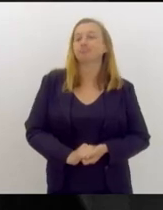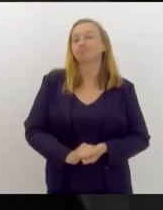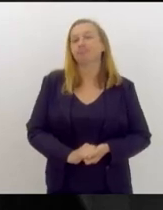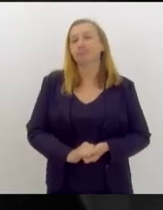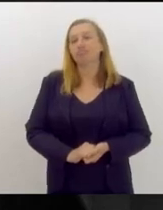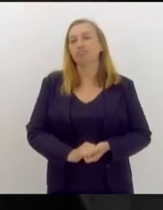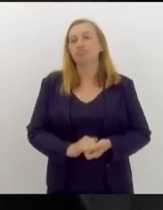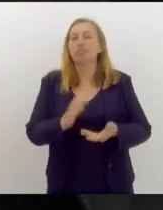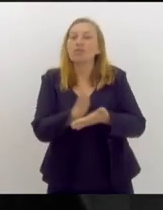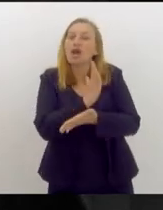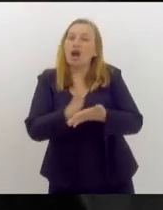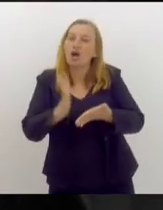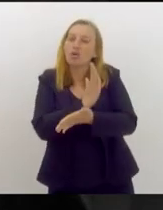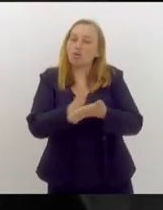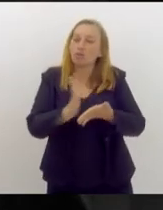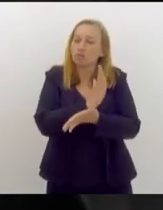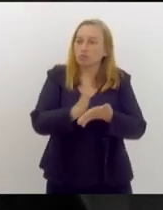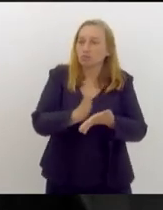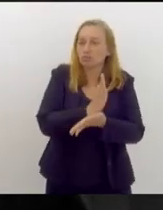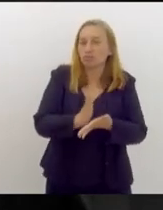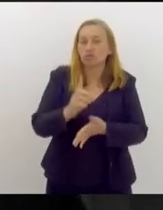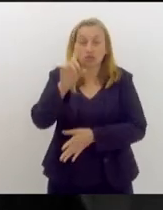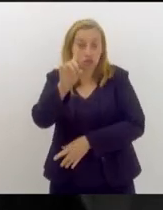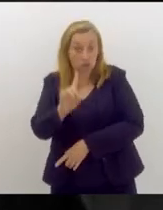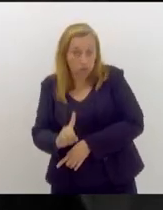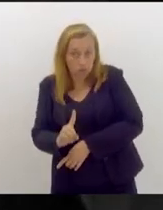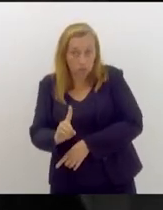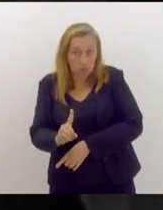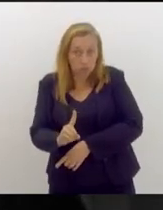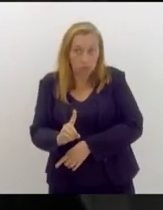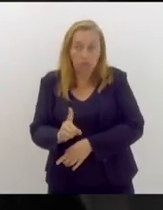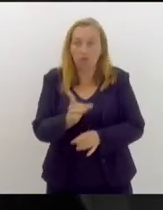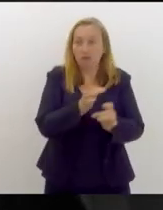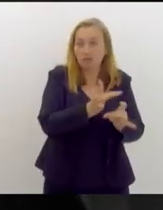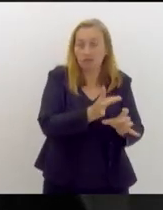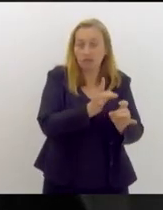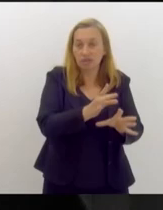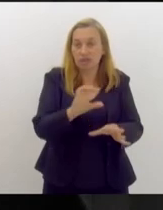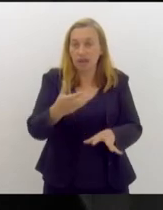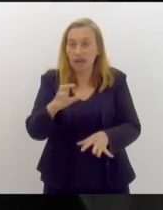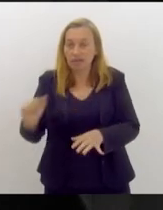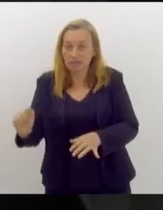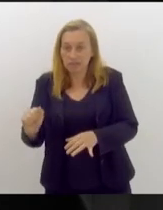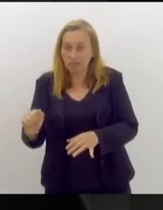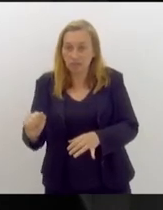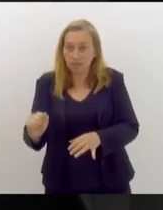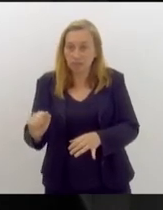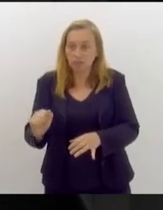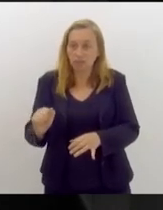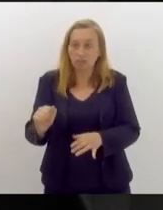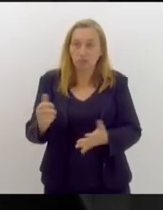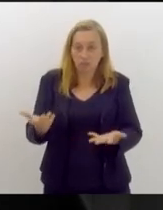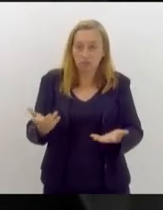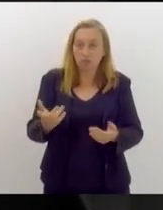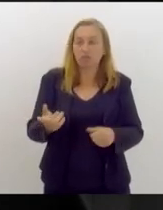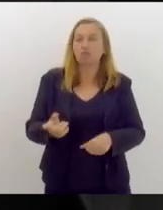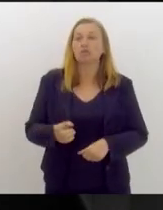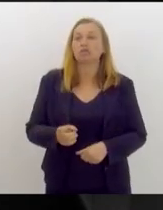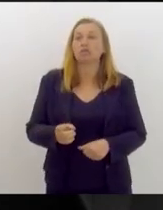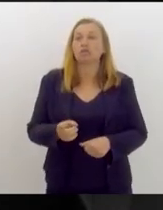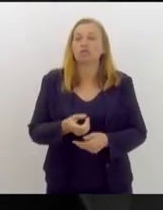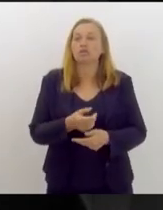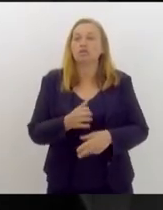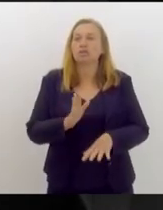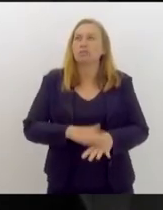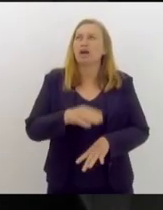alguns Associados diretores vender as suas ações no pico no montante de